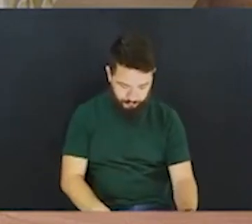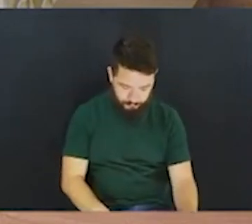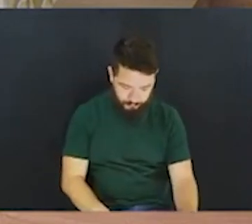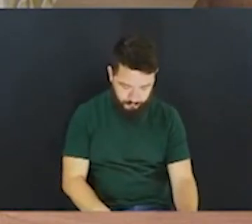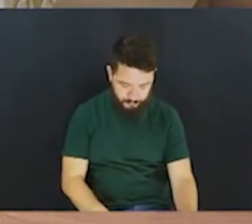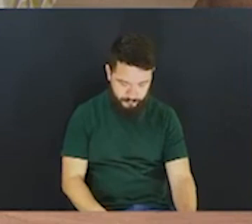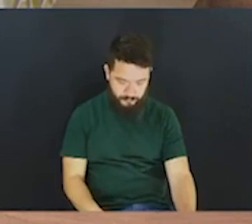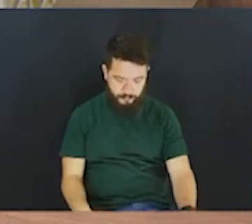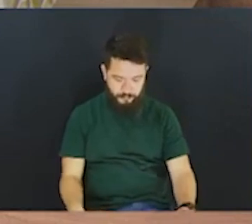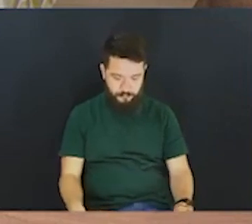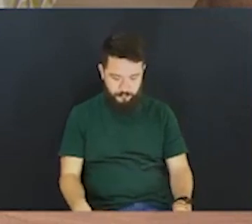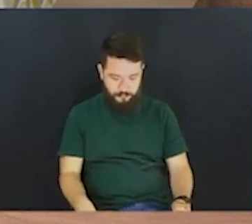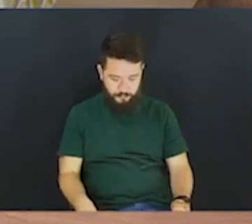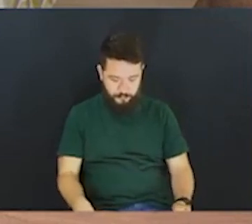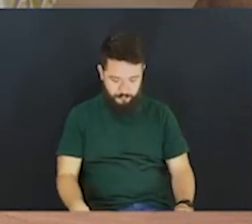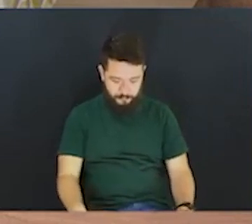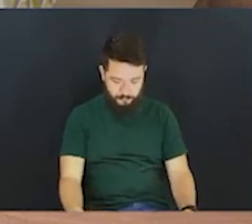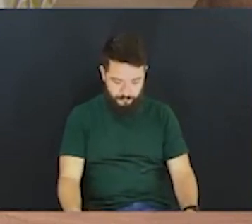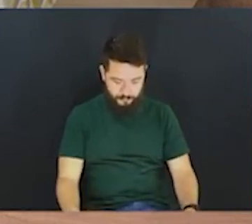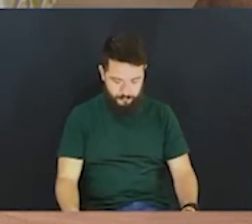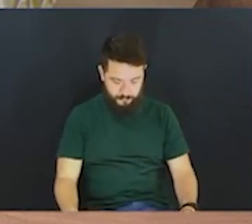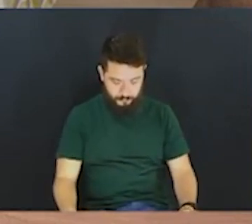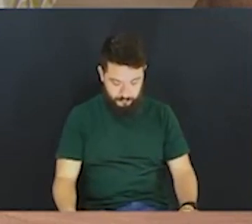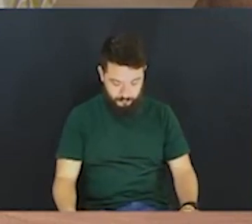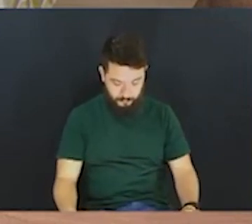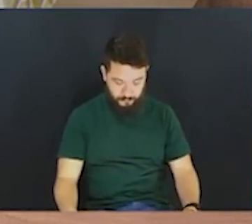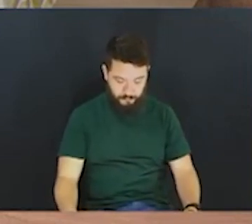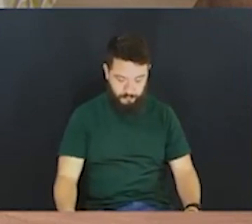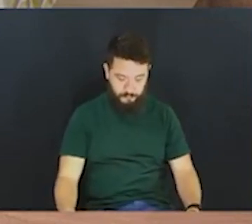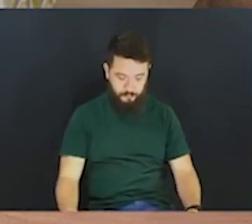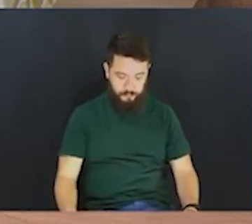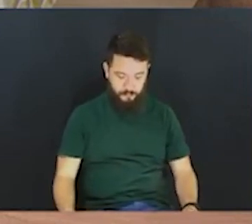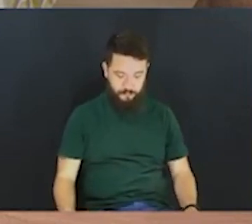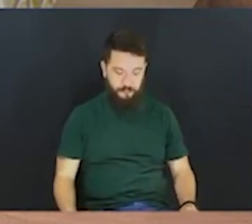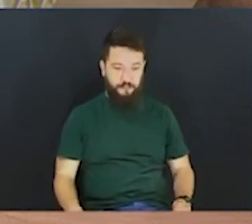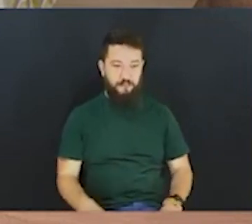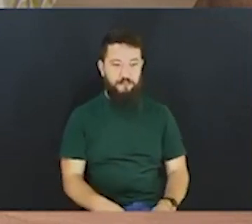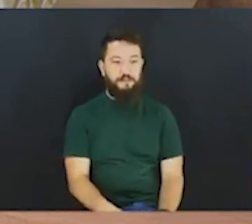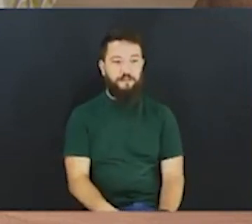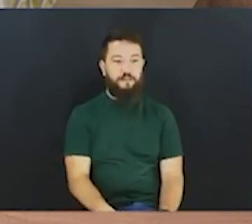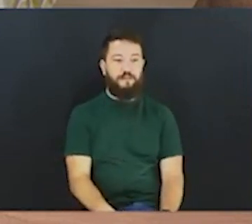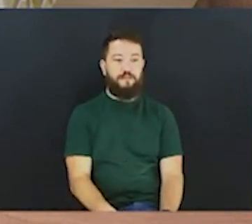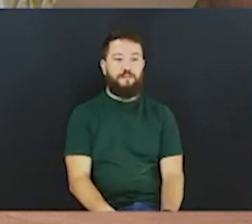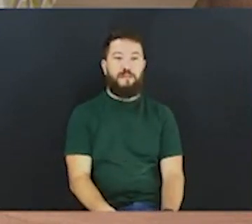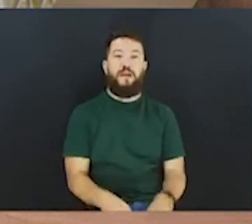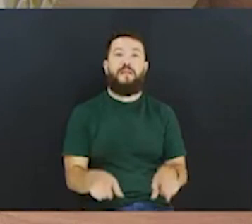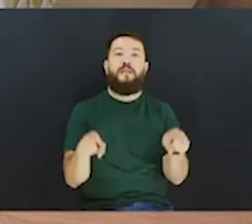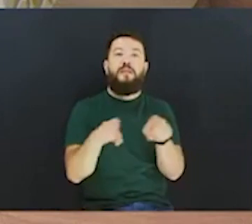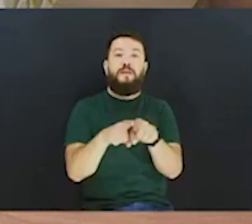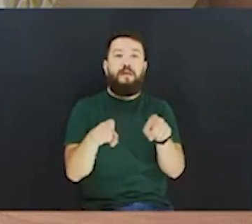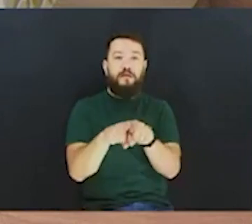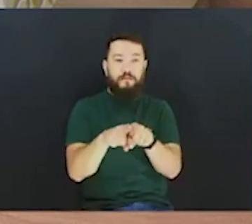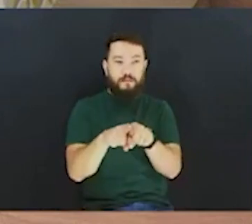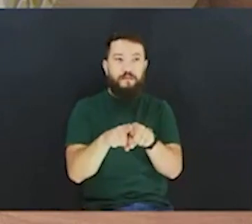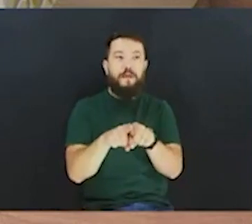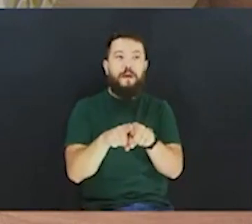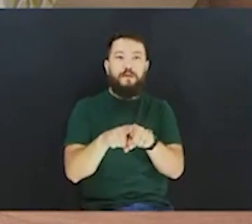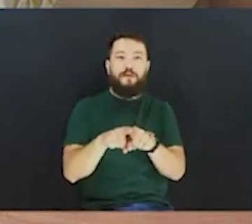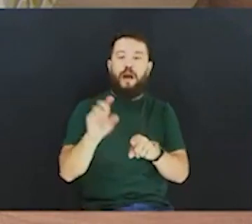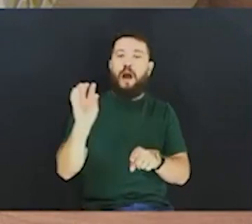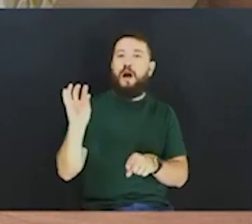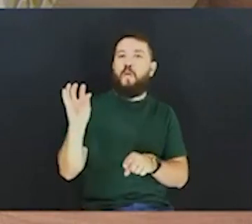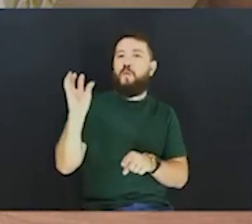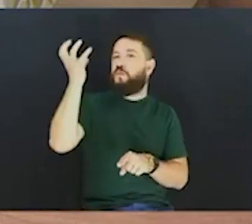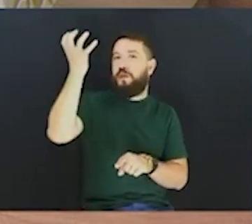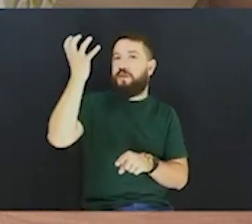aceitaram ceder também em outros aspectos por entenderem que certos itens eram impossíveis de se atender